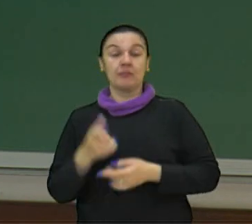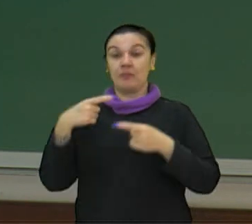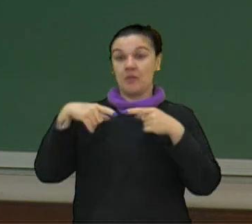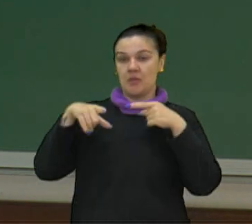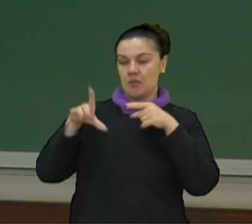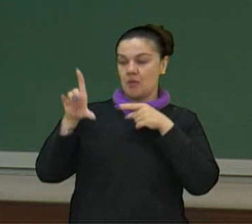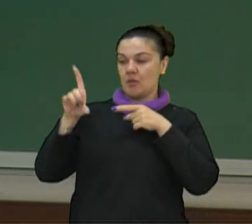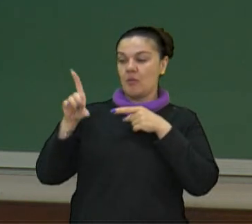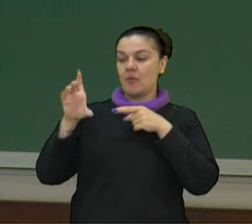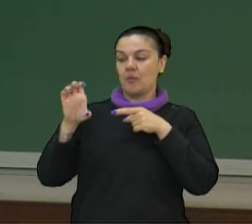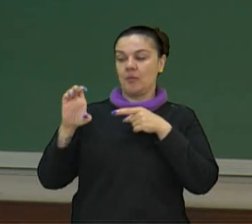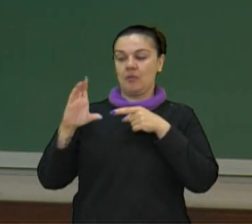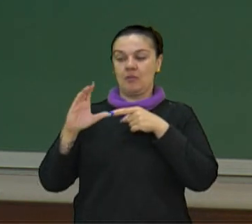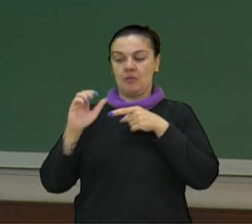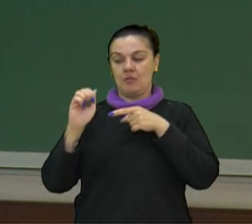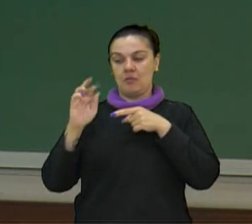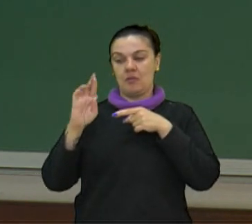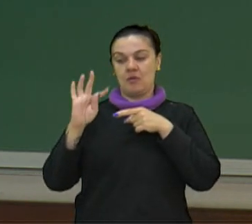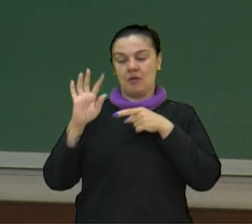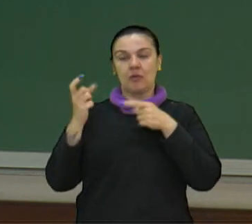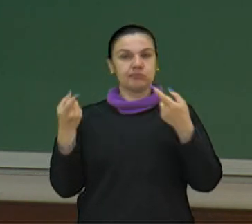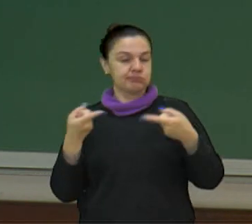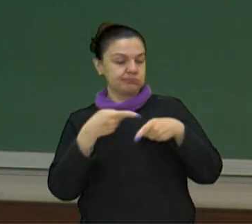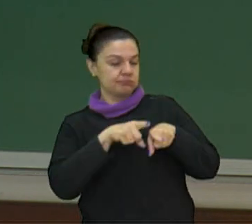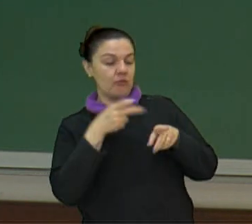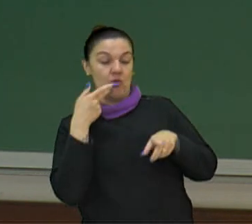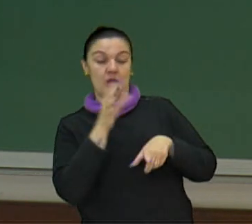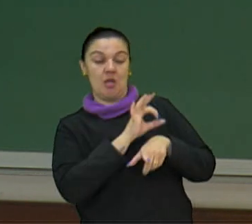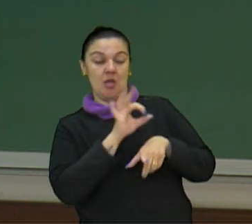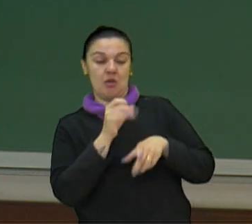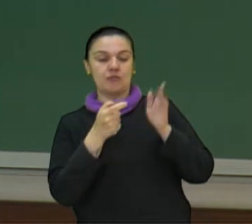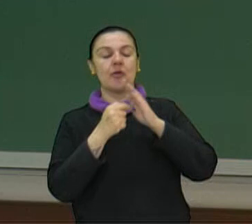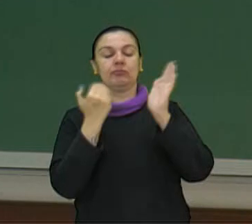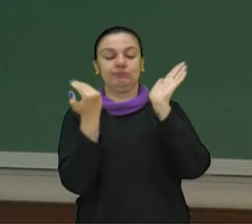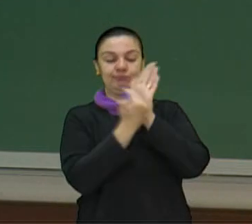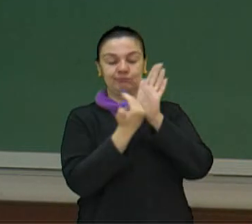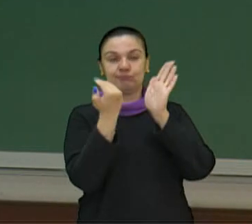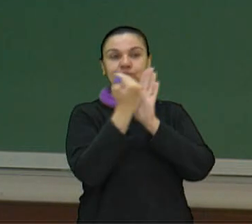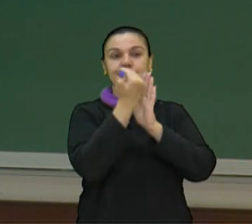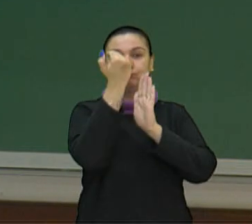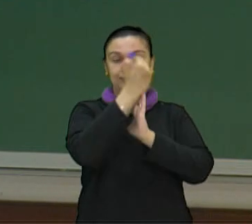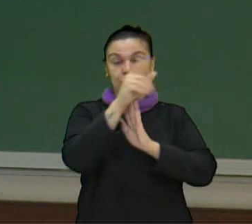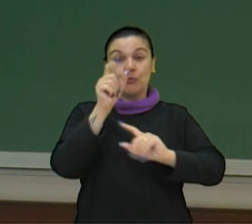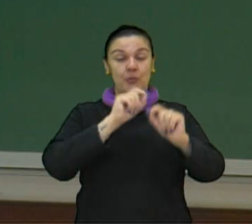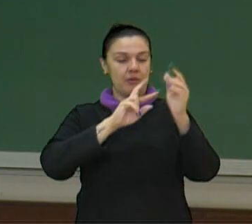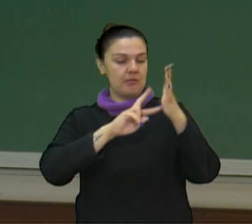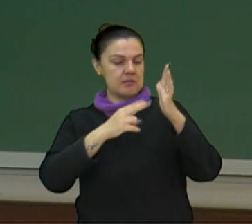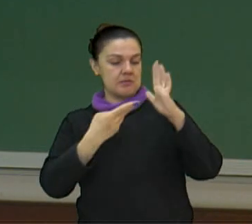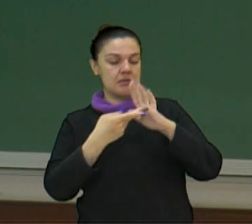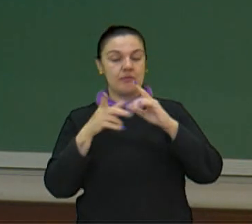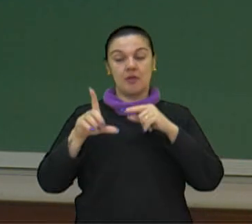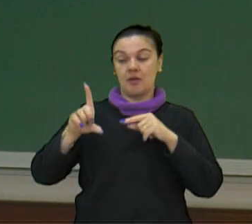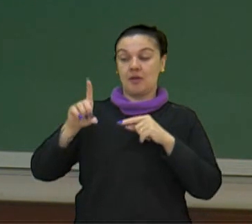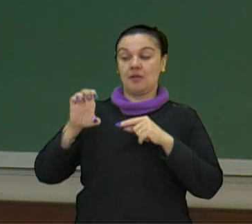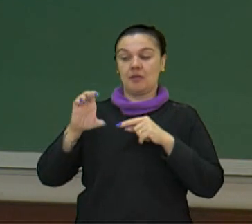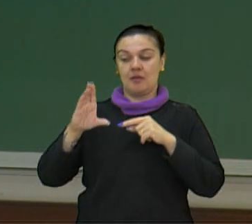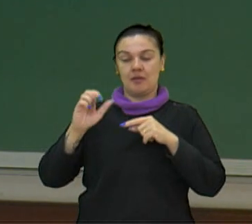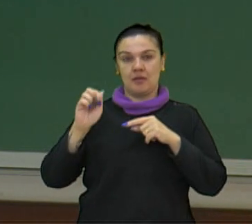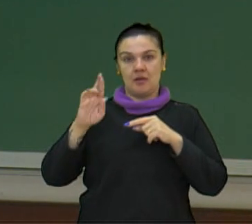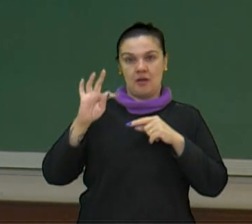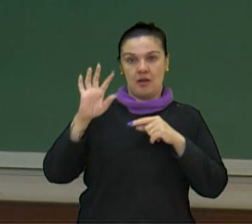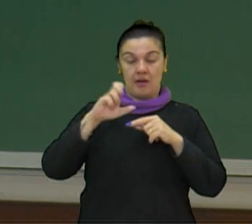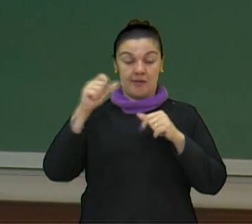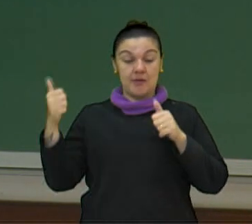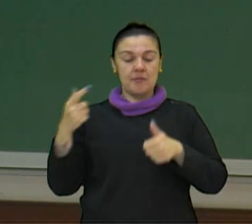Descartes, ele, pelo contrário, já fez essa divisão hierárquica. Significa que o Descartes entendia que a alma